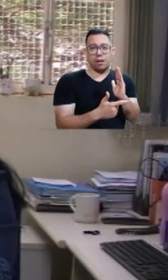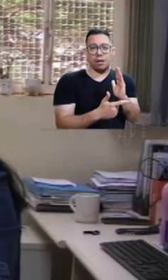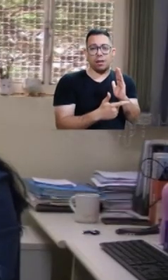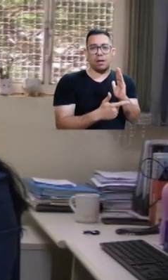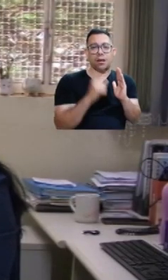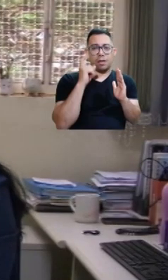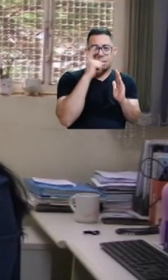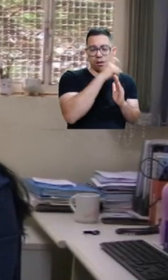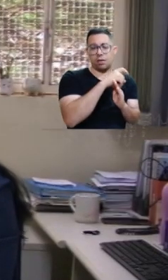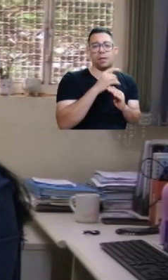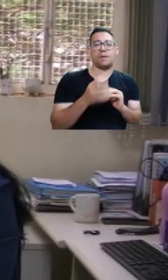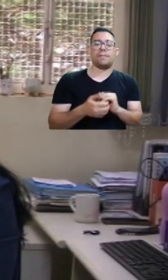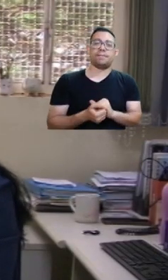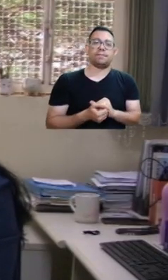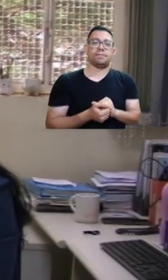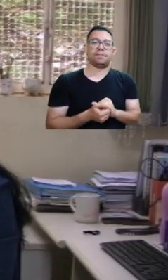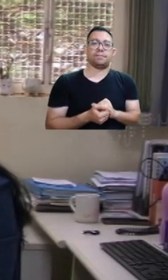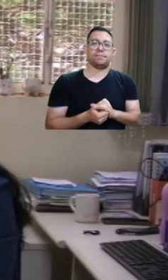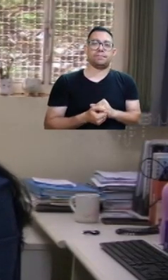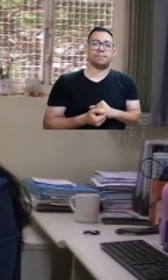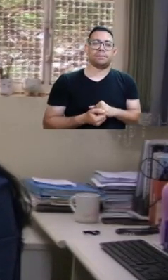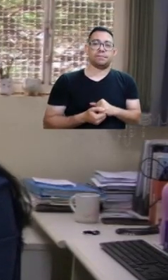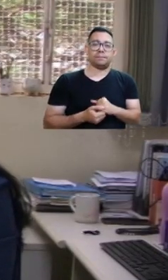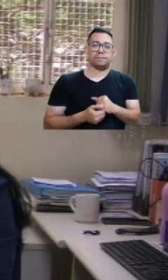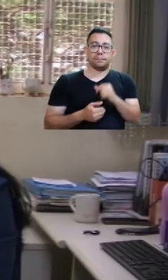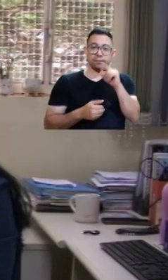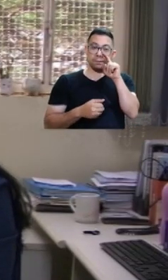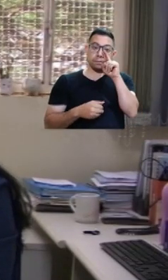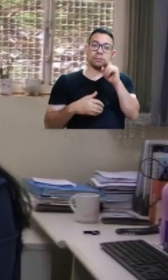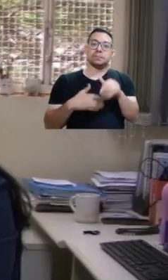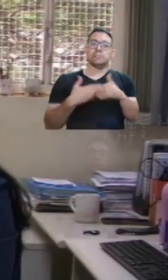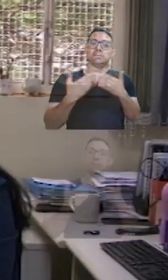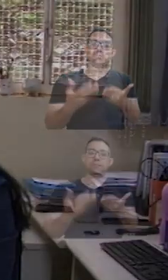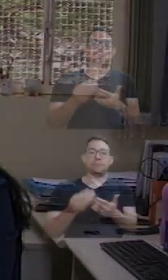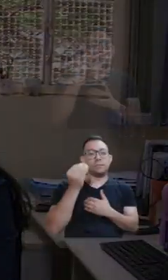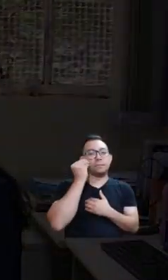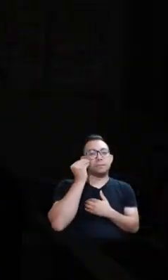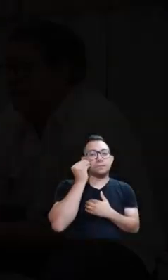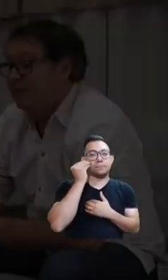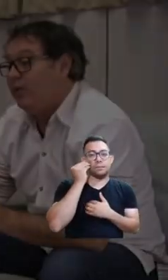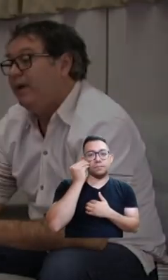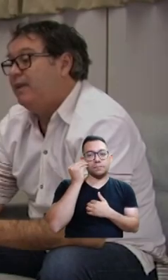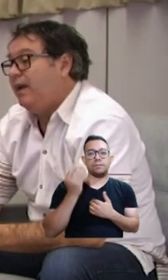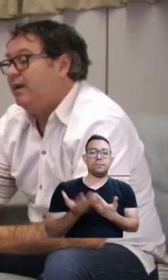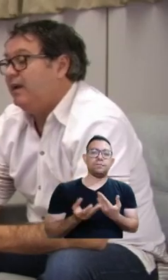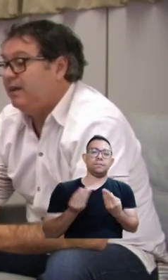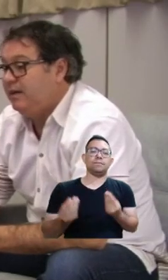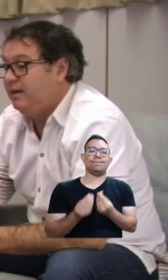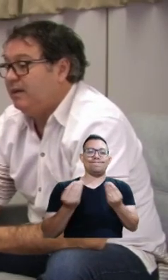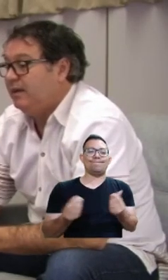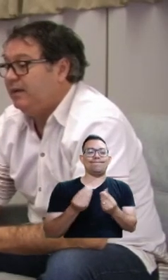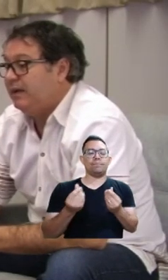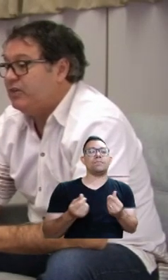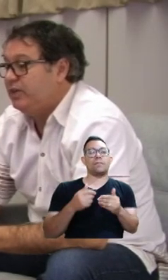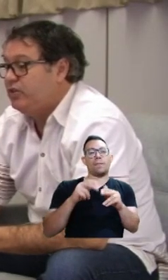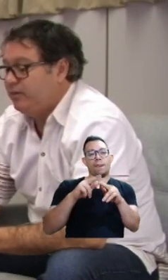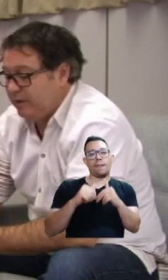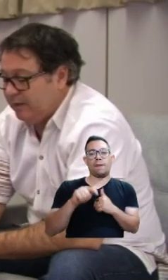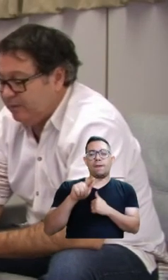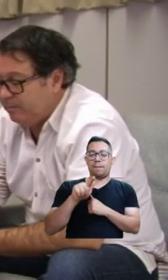porque ele não tem um equipamento na casa dele que possa reproduzir essa mídia. Então a ideia é que